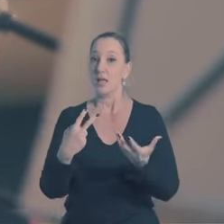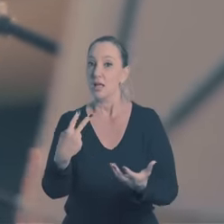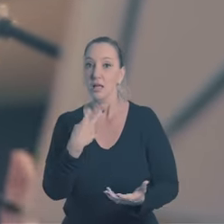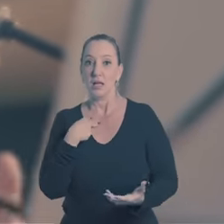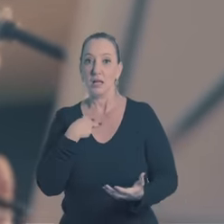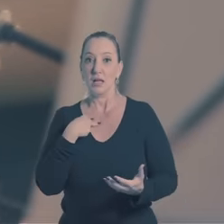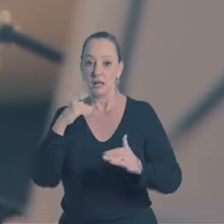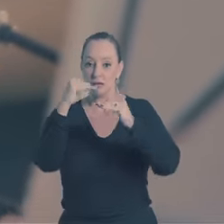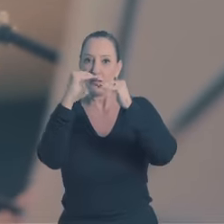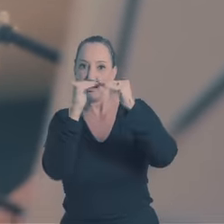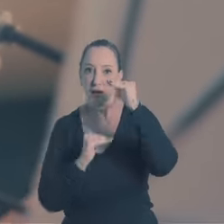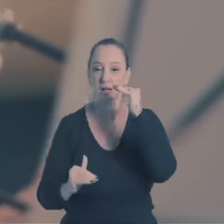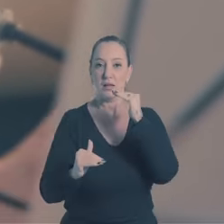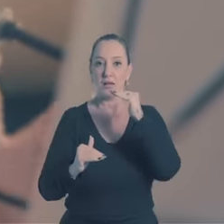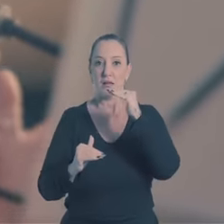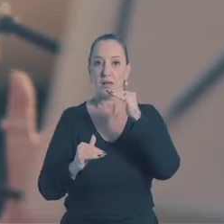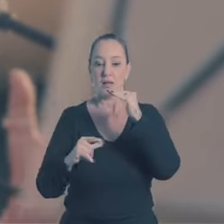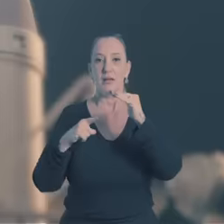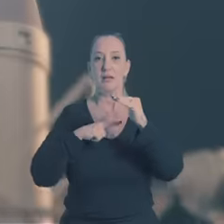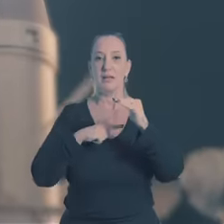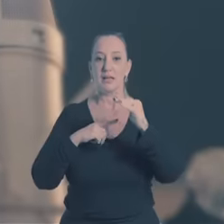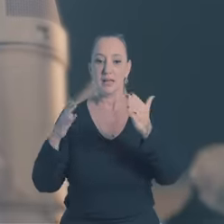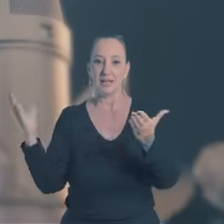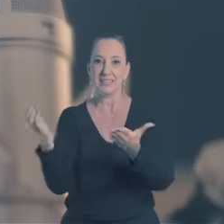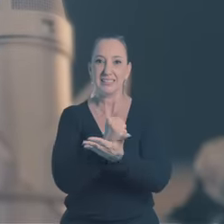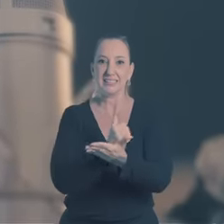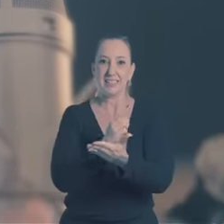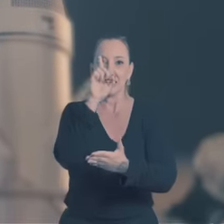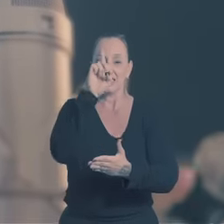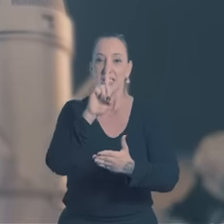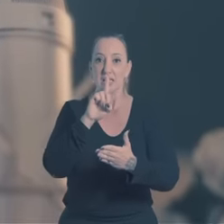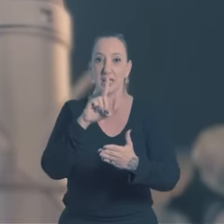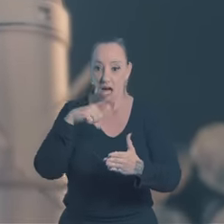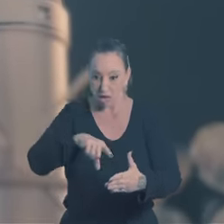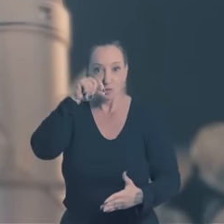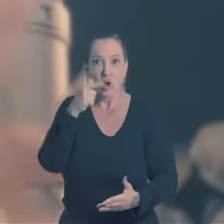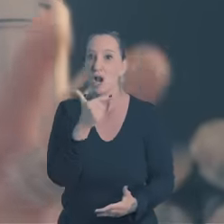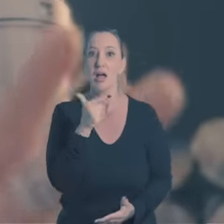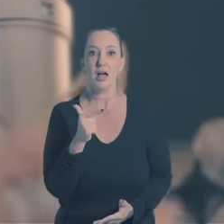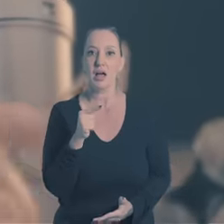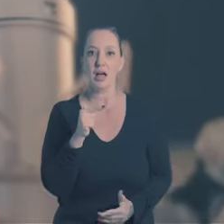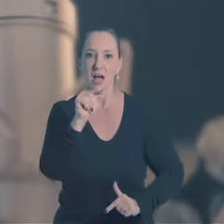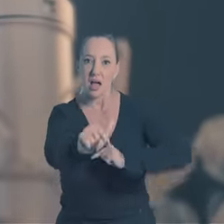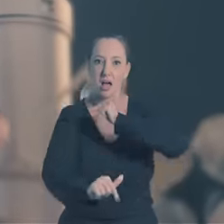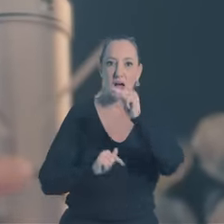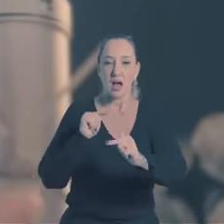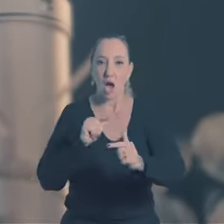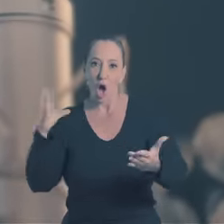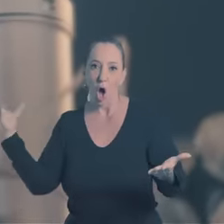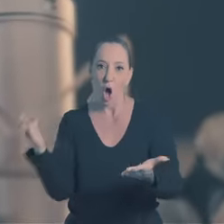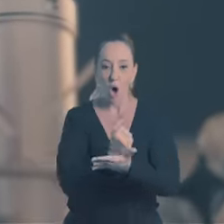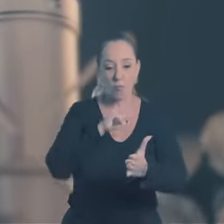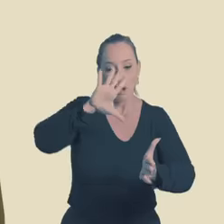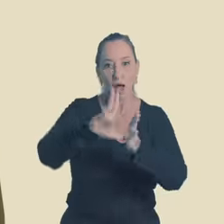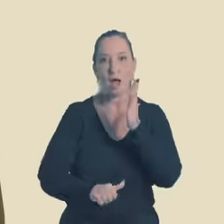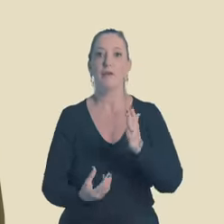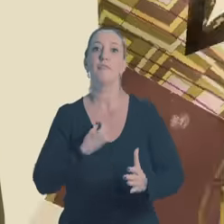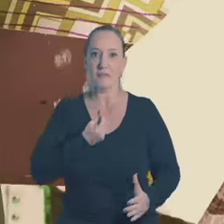pode. Desigualdade é presente e tira seus direitos sem escolha. Trabalha ou rouba pra